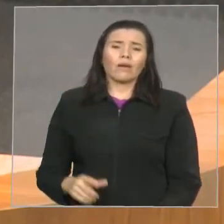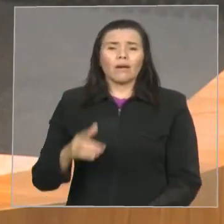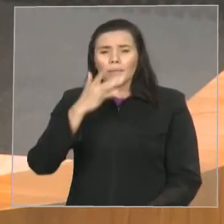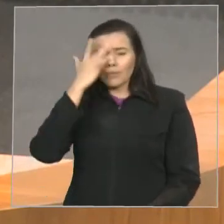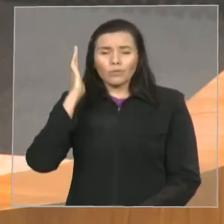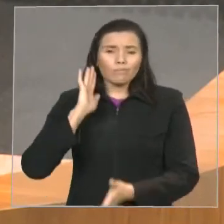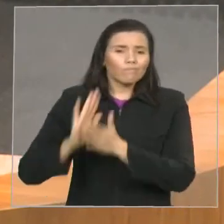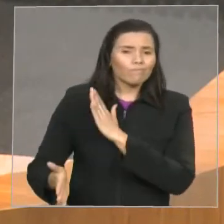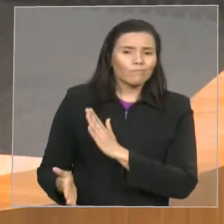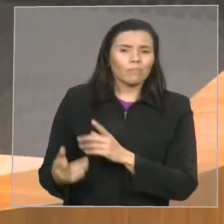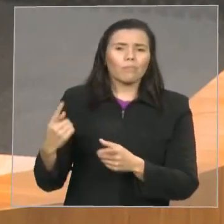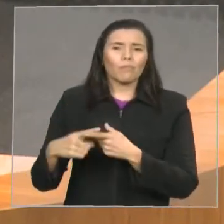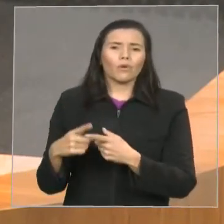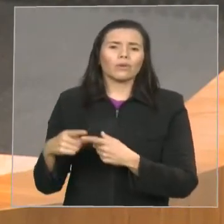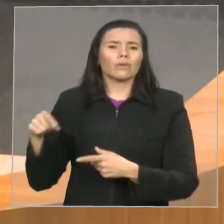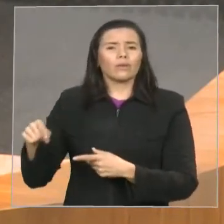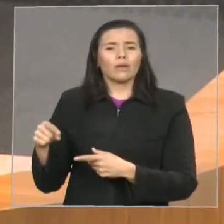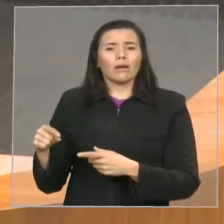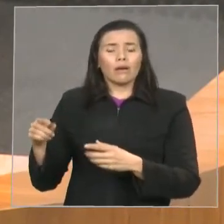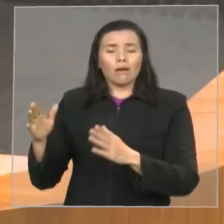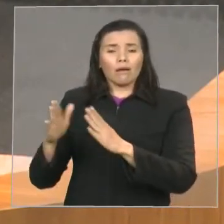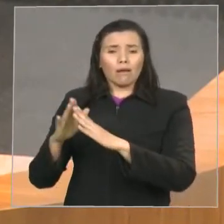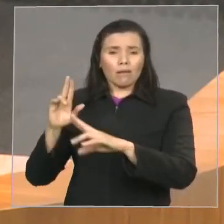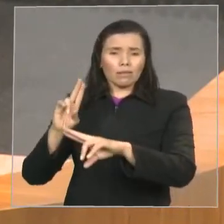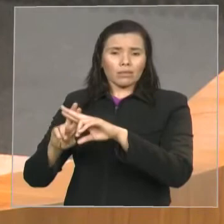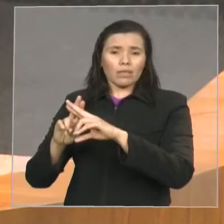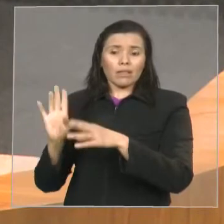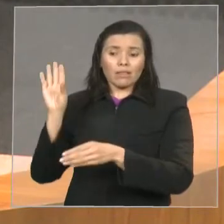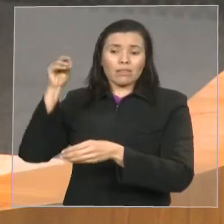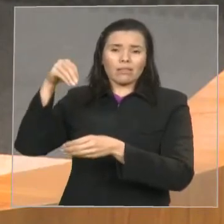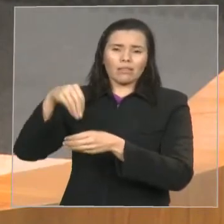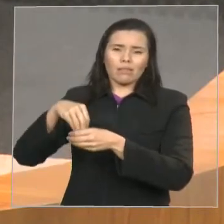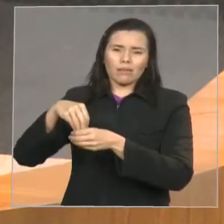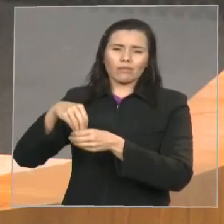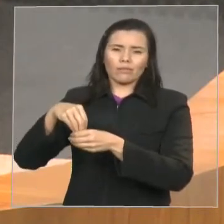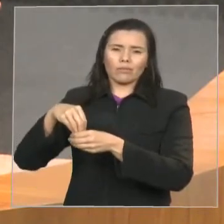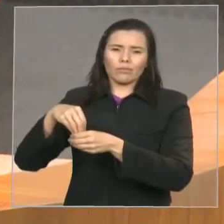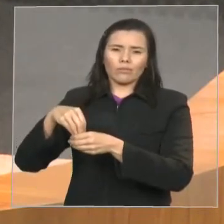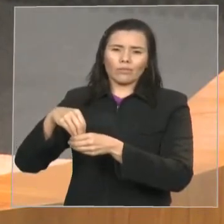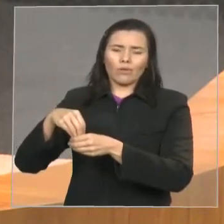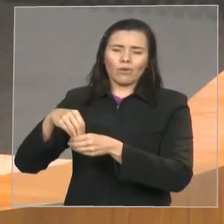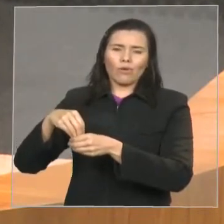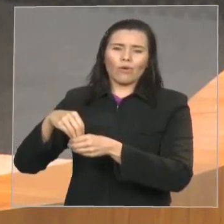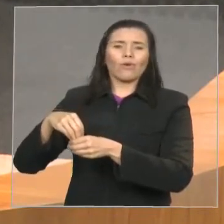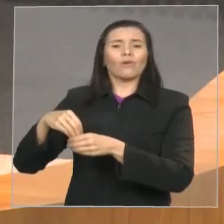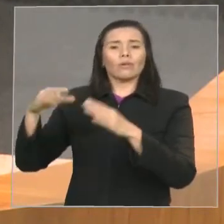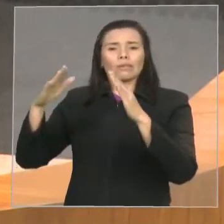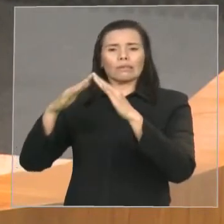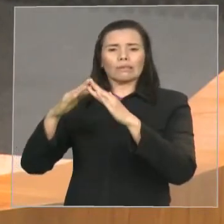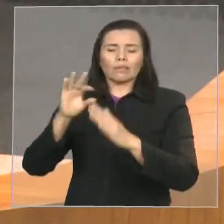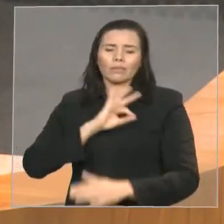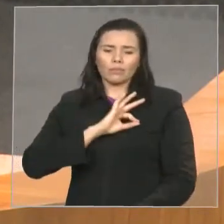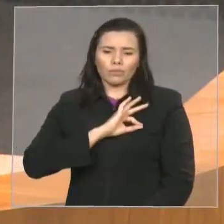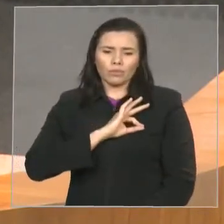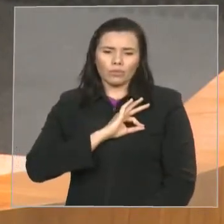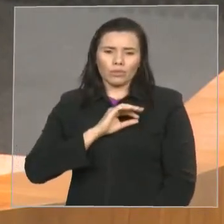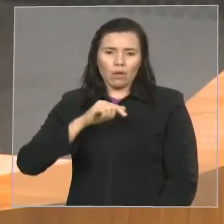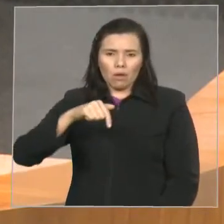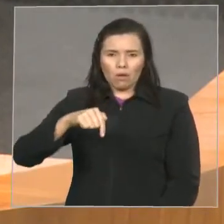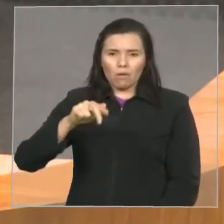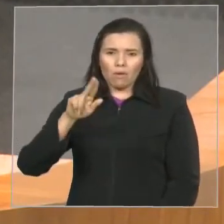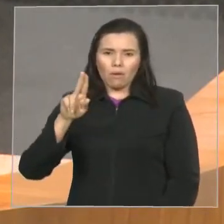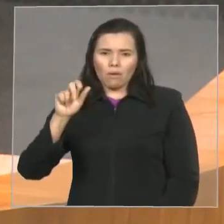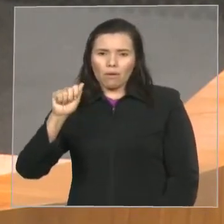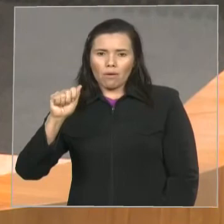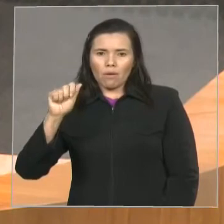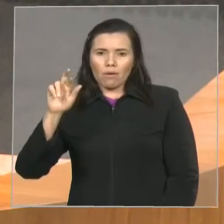não tinha nenhuma instrução normativa e nenhuma ordem que fosse proibido entrar celular, porque ali eles são